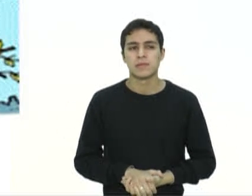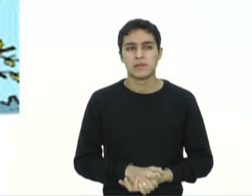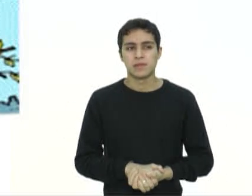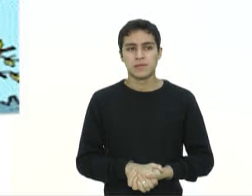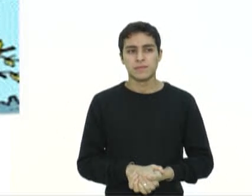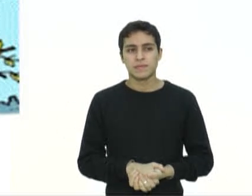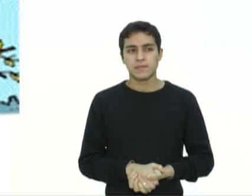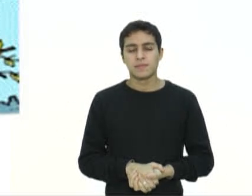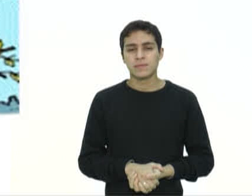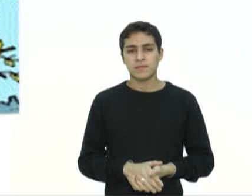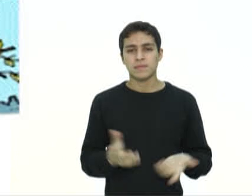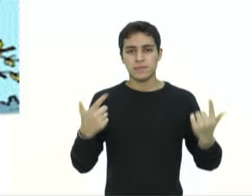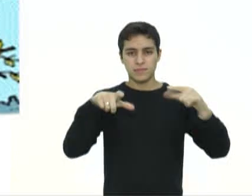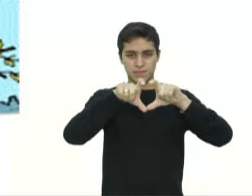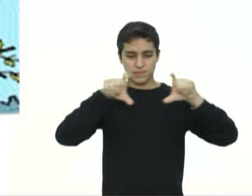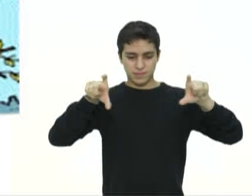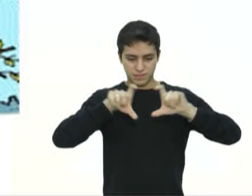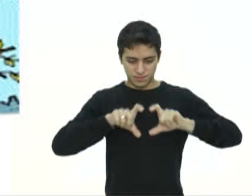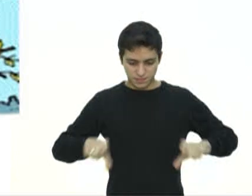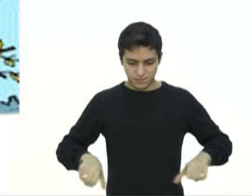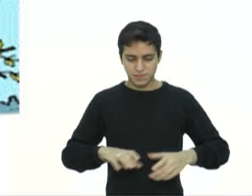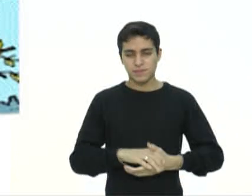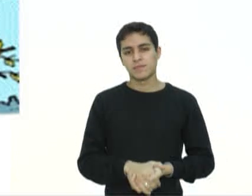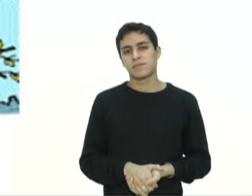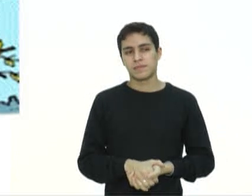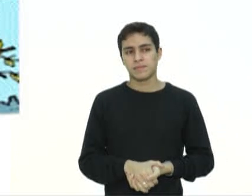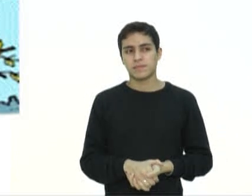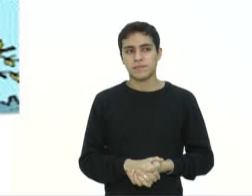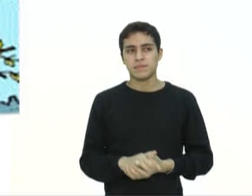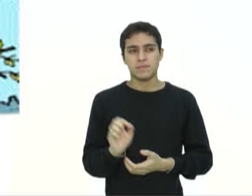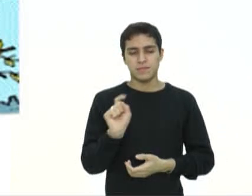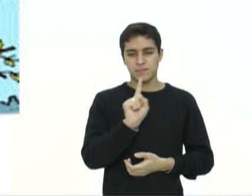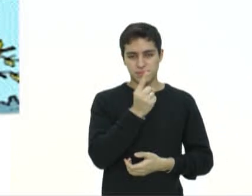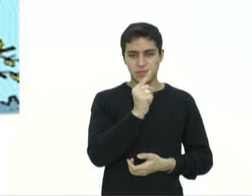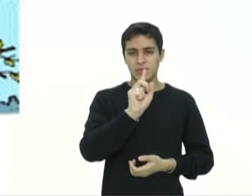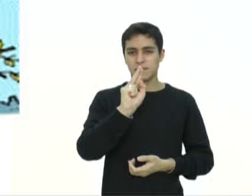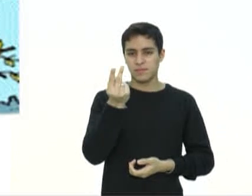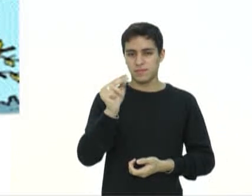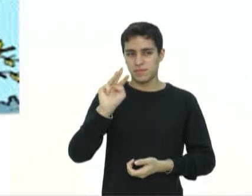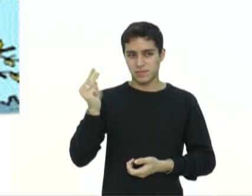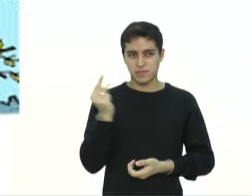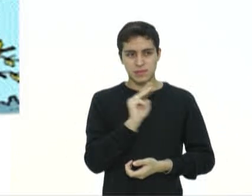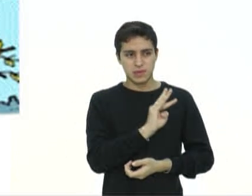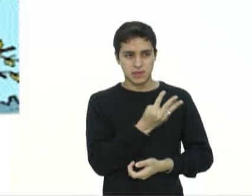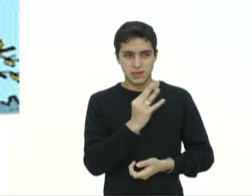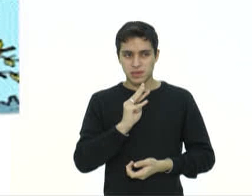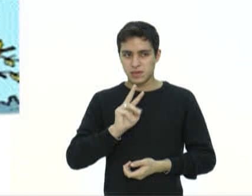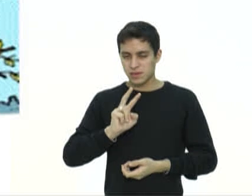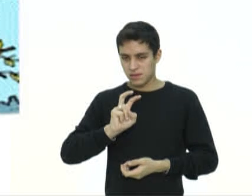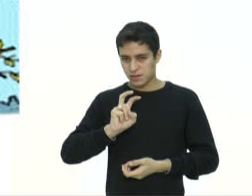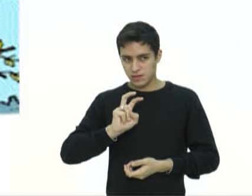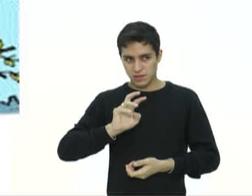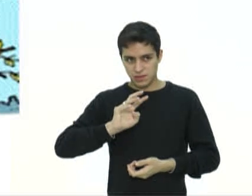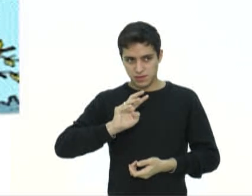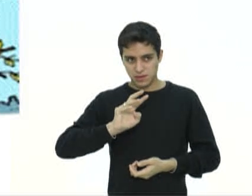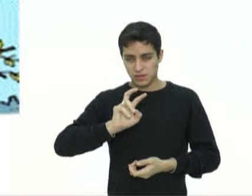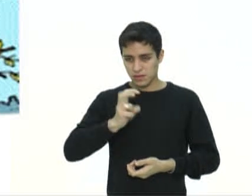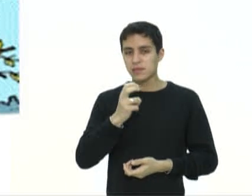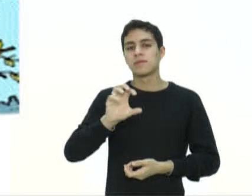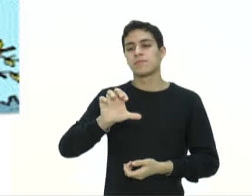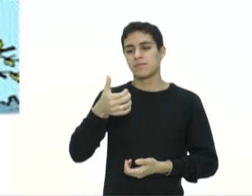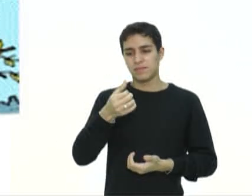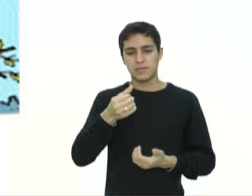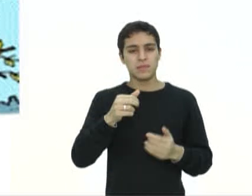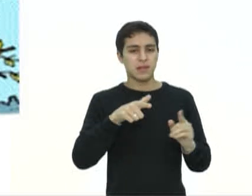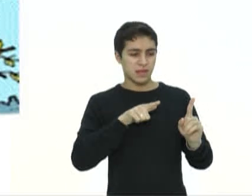temos ali a segunda vinheta, a terceira, né? A gente faz a leitura aí da linguagem não